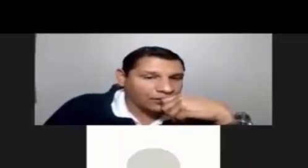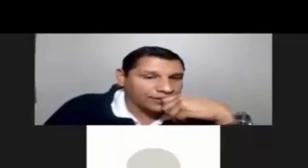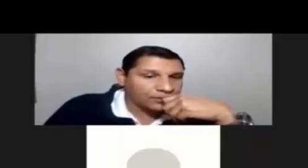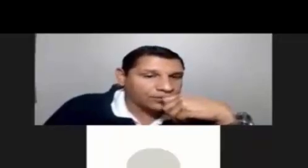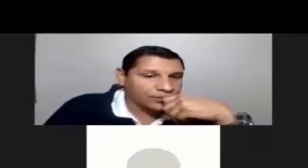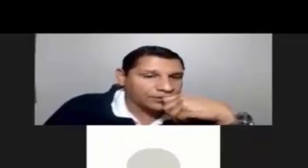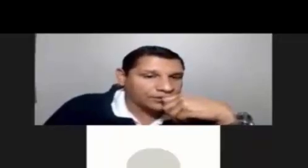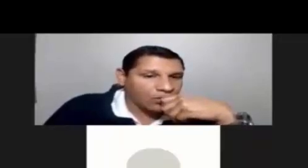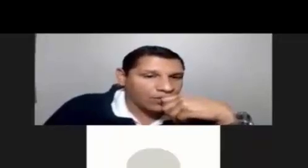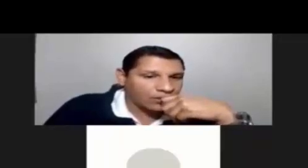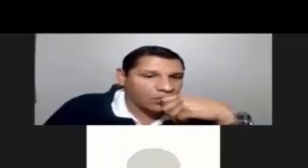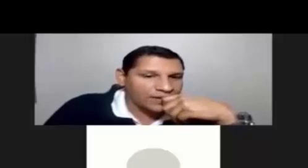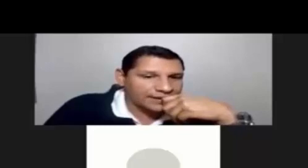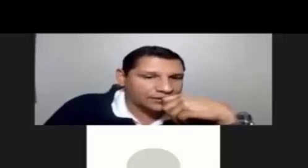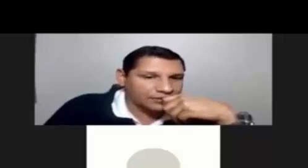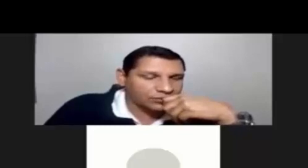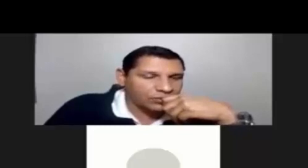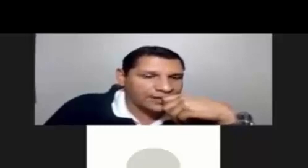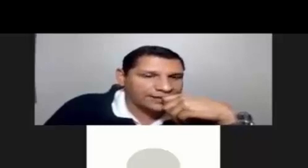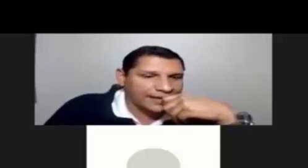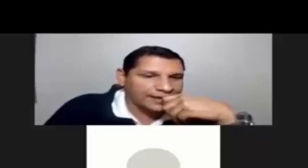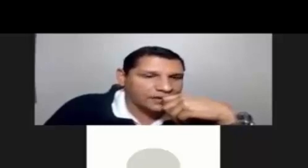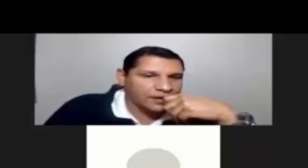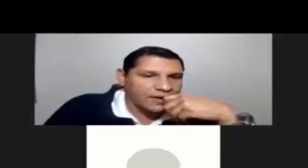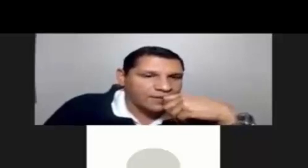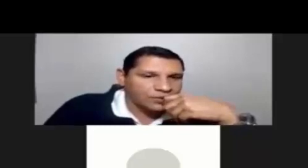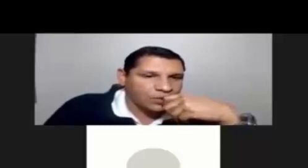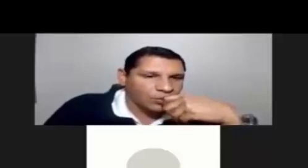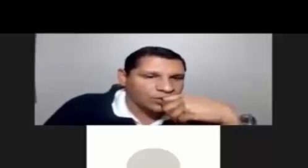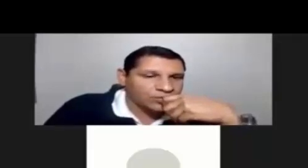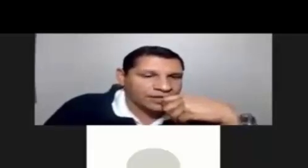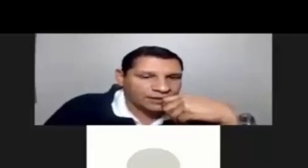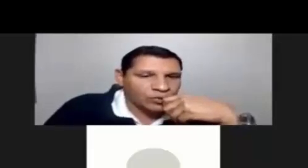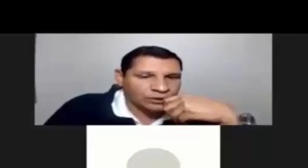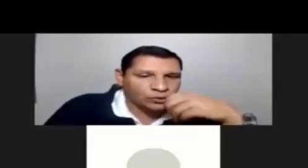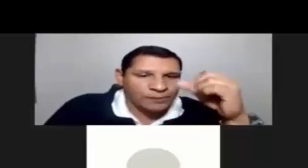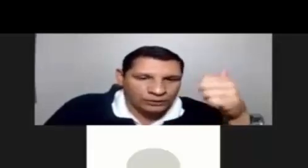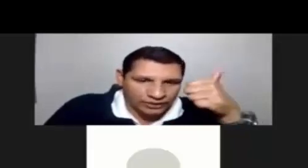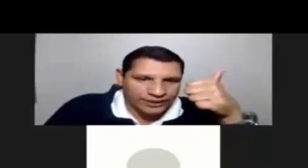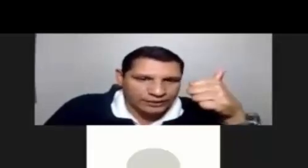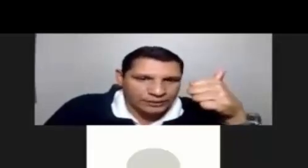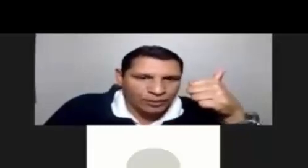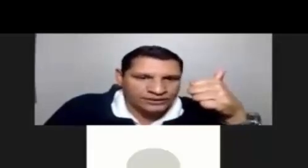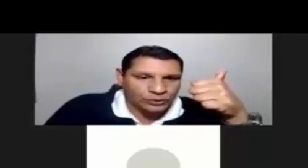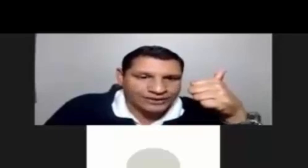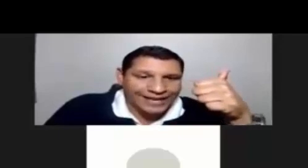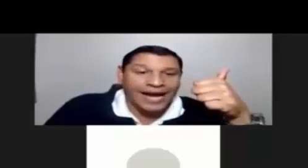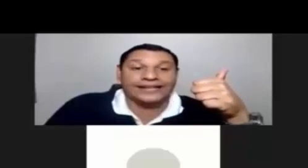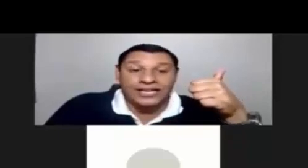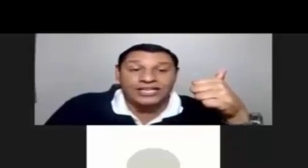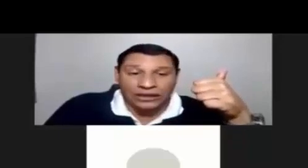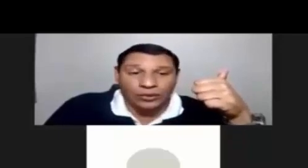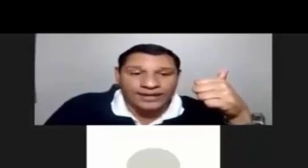o rico com ele com ele quem? o rico já está no lugar de tormento ok portanto